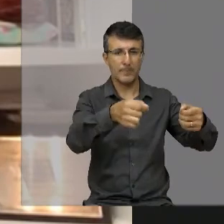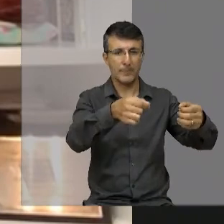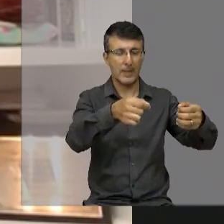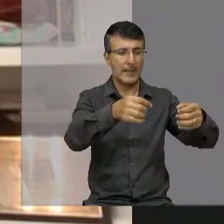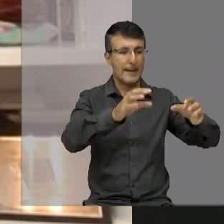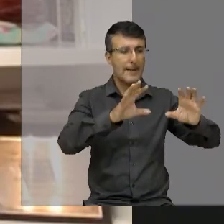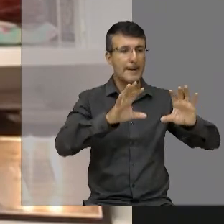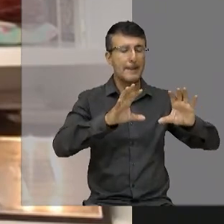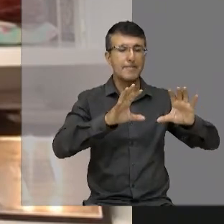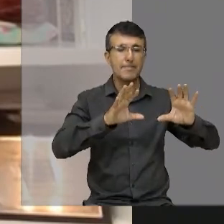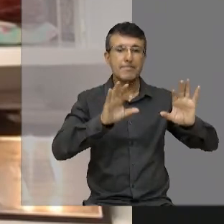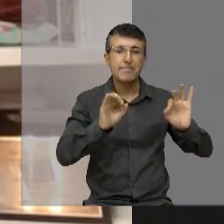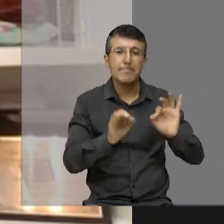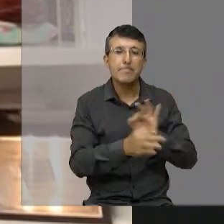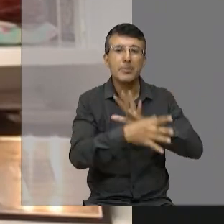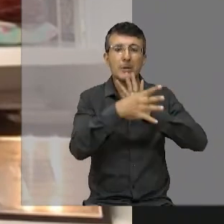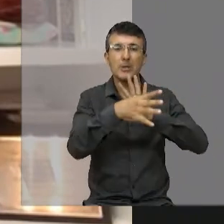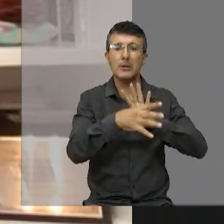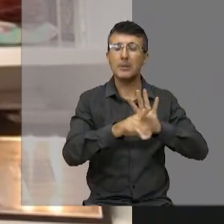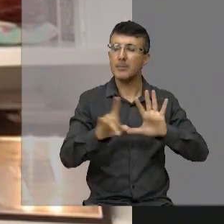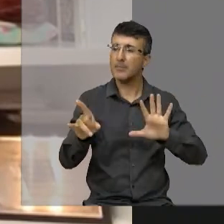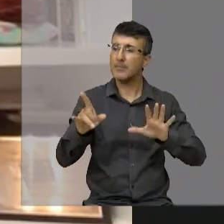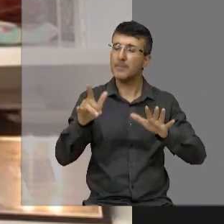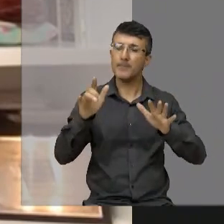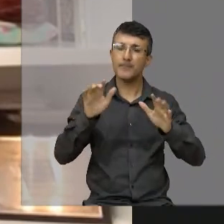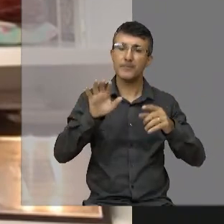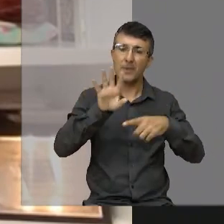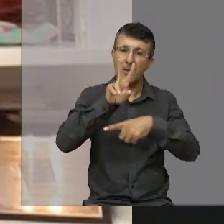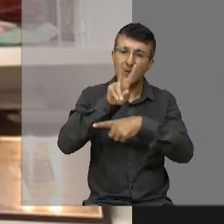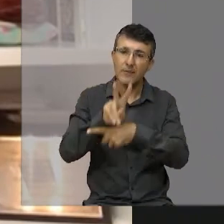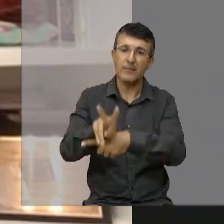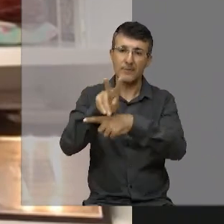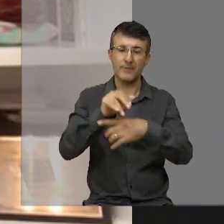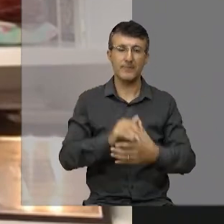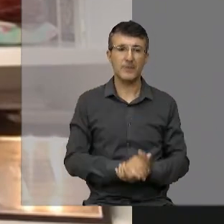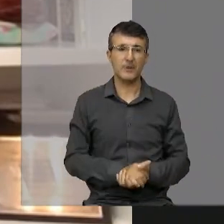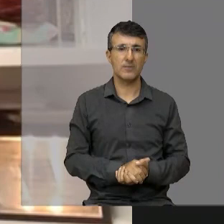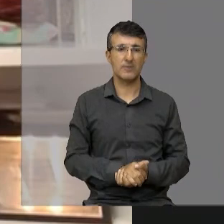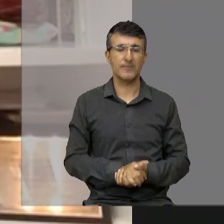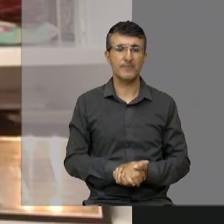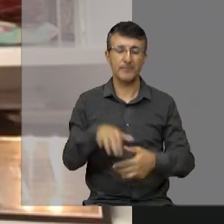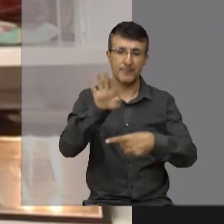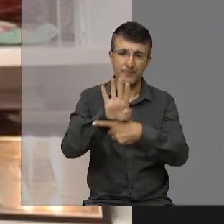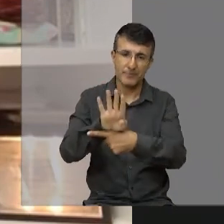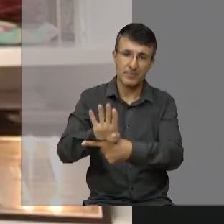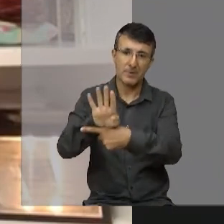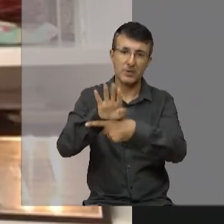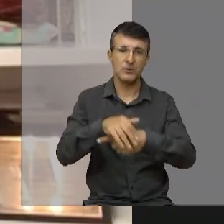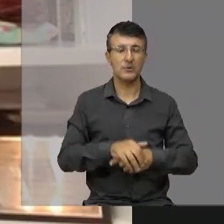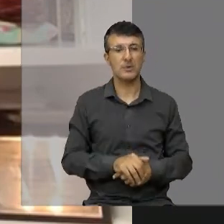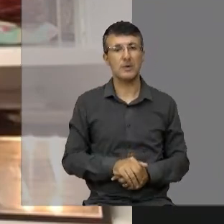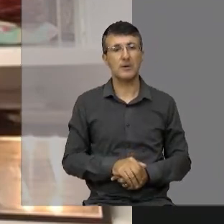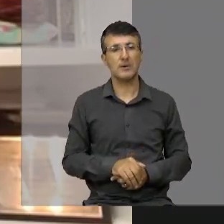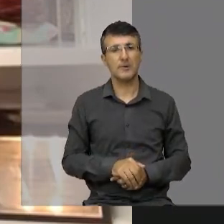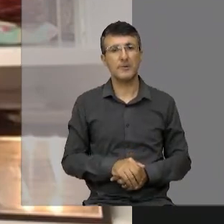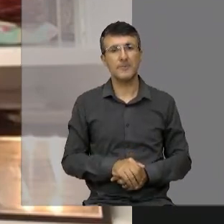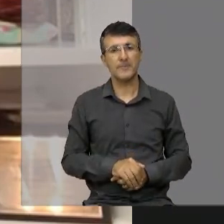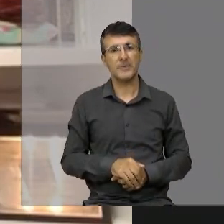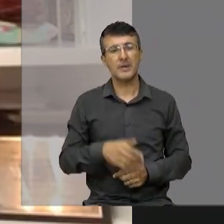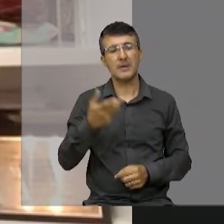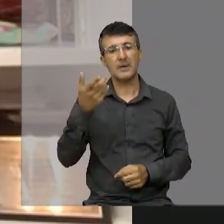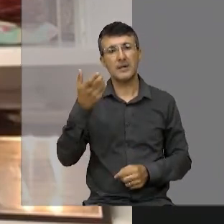acolhimento, né? Muito melhor se mulheres, né, porque gera uma relação de confiança, mas se não for, se não puder,